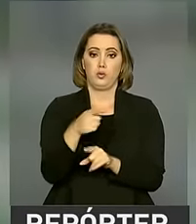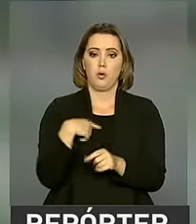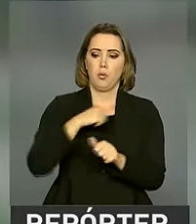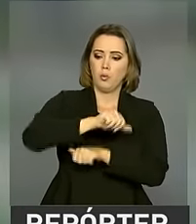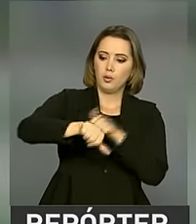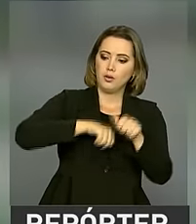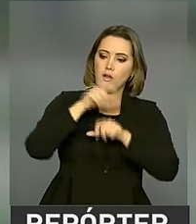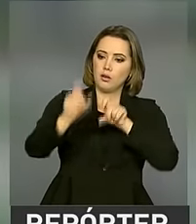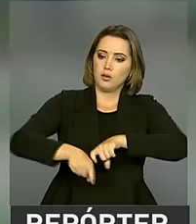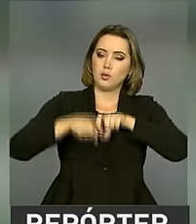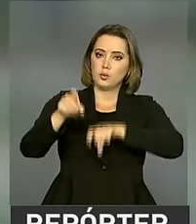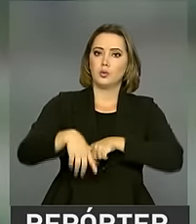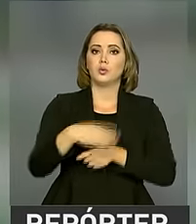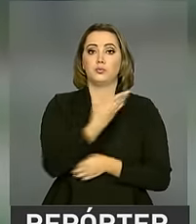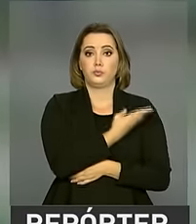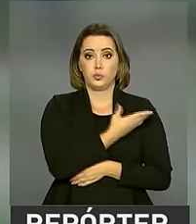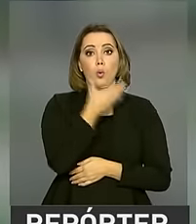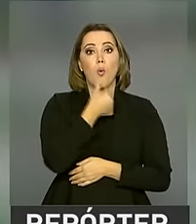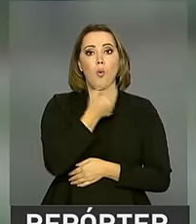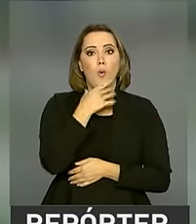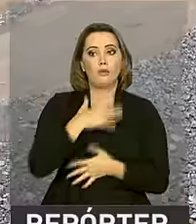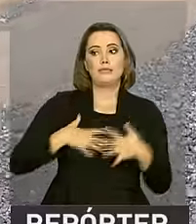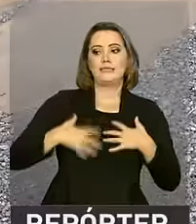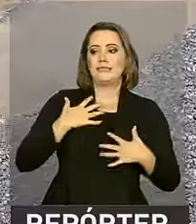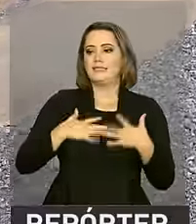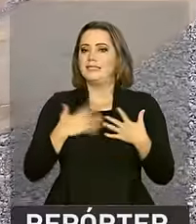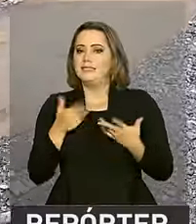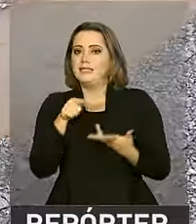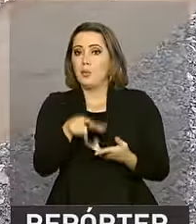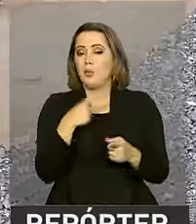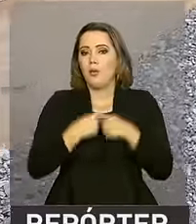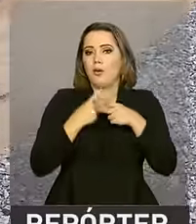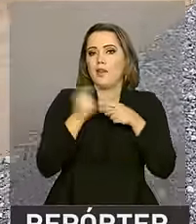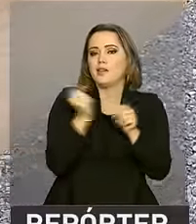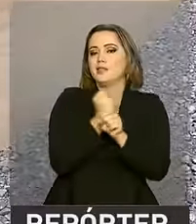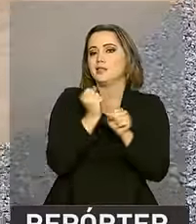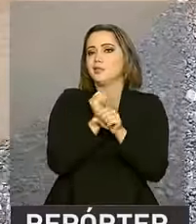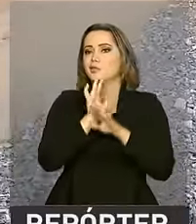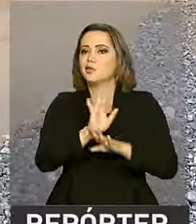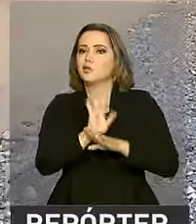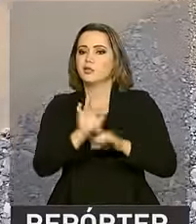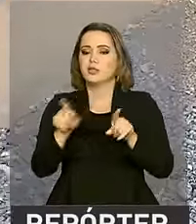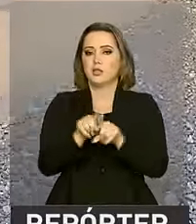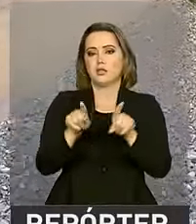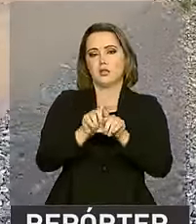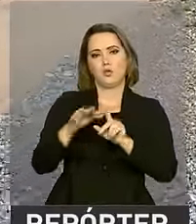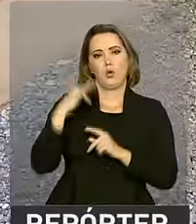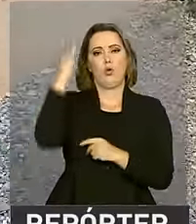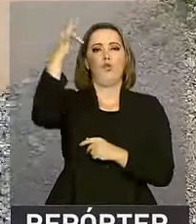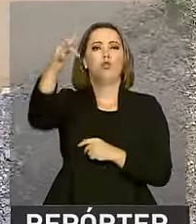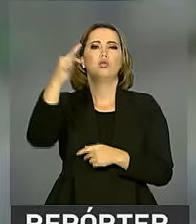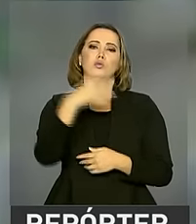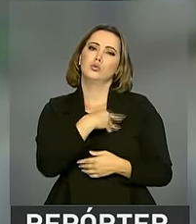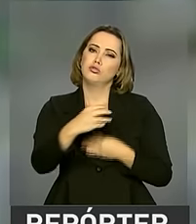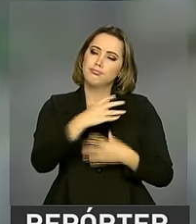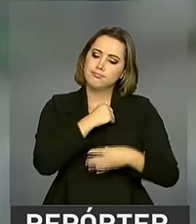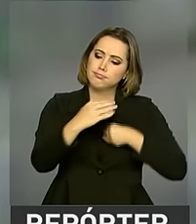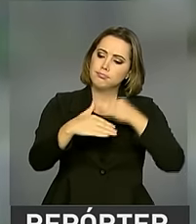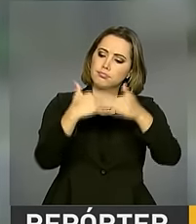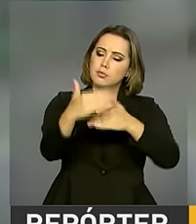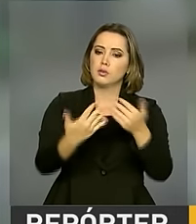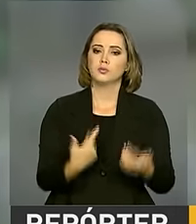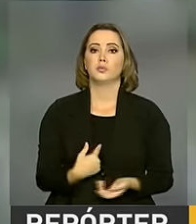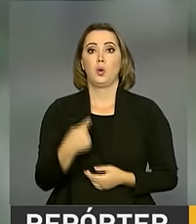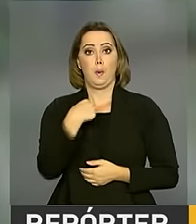José Carlos da Silva Está ansioso ele afirma que as obras vão beneficiar também as futuras gerações os meus